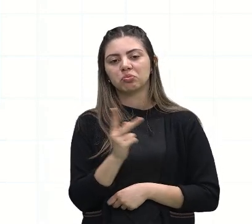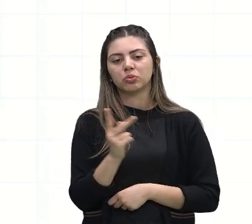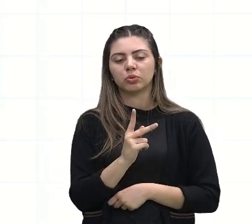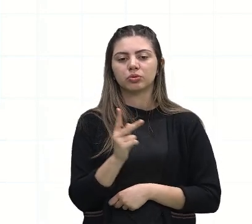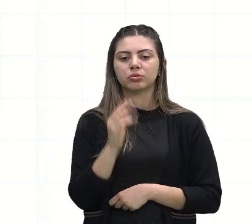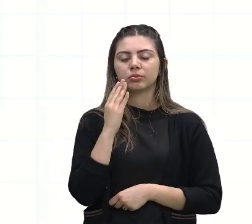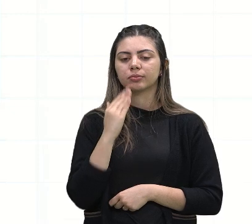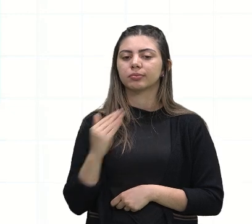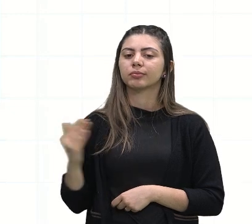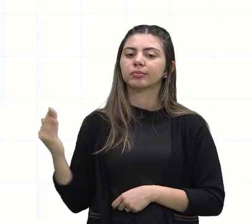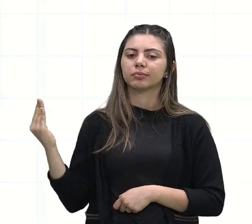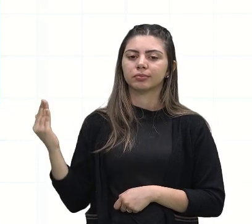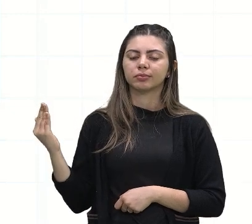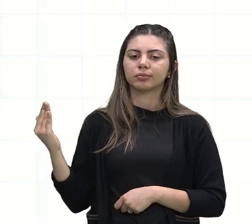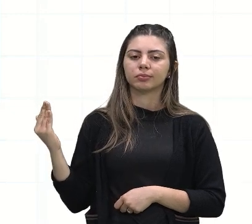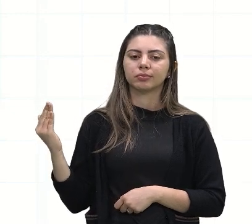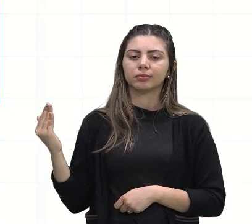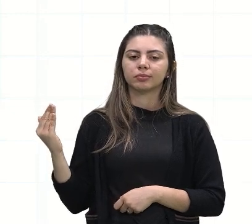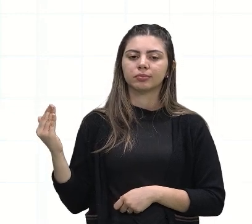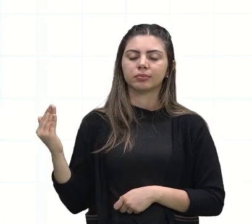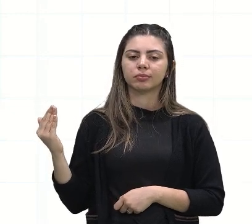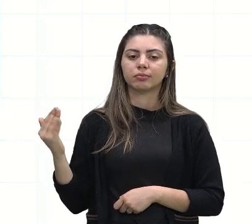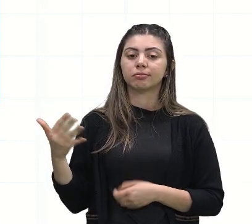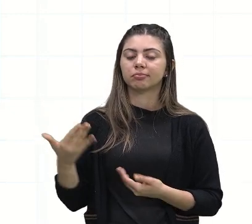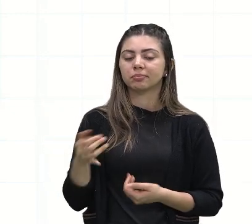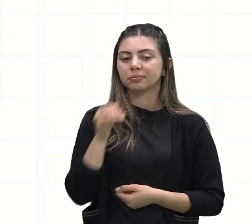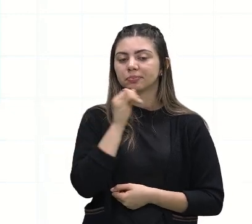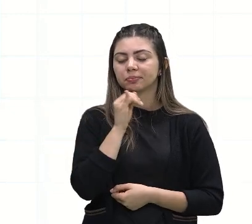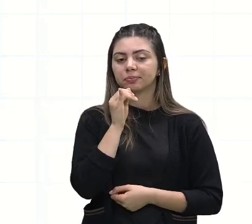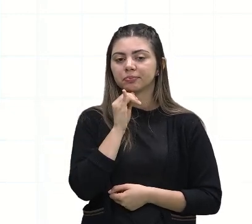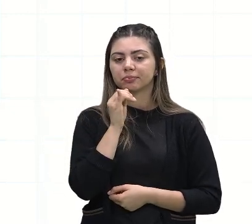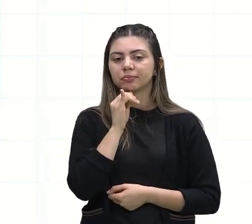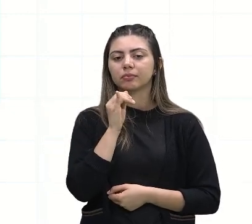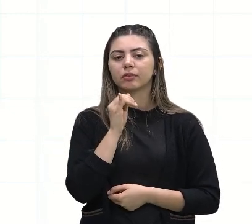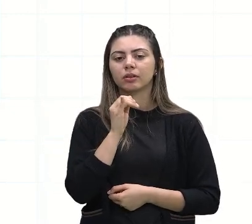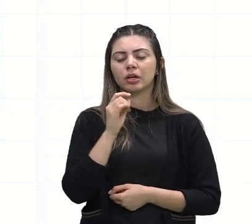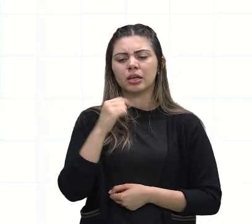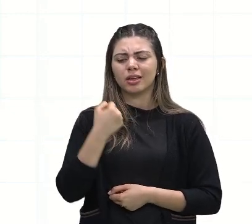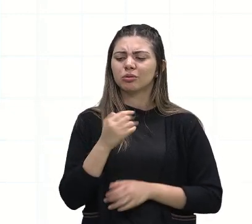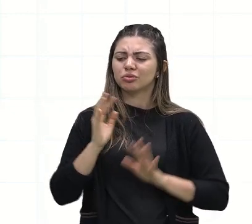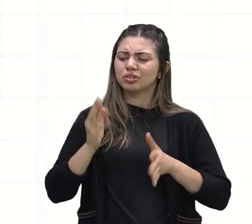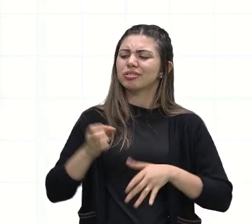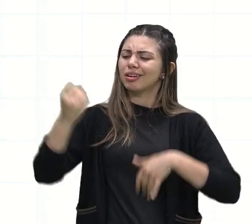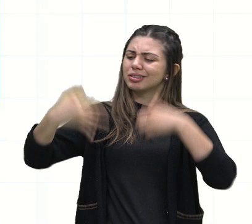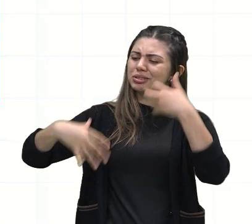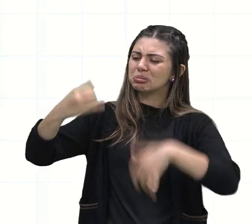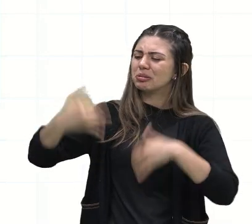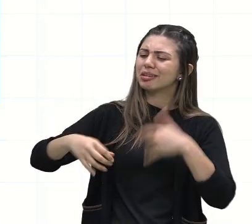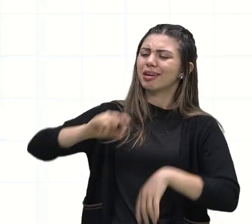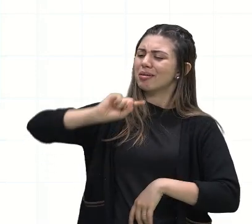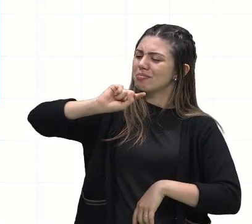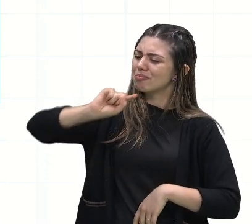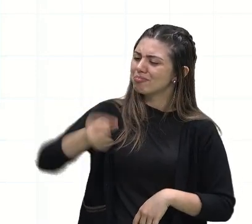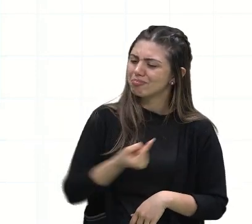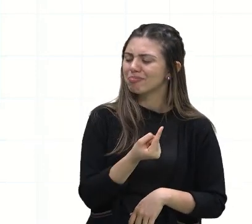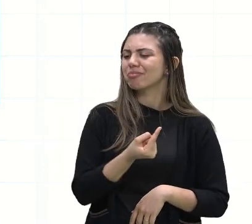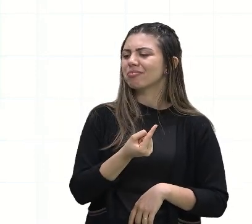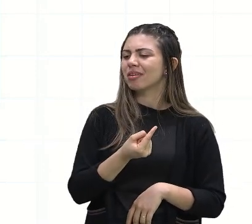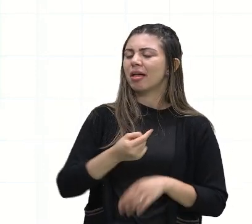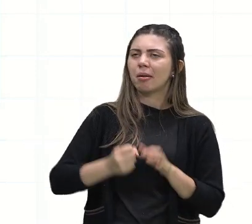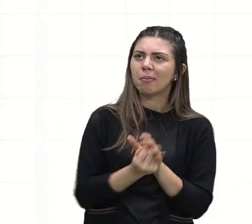milésimos e milésimas, né? Por exemplo, eu digo assim, eu já falei 1000 vezes para você,